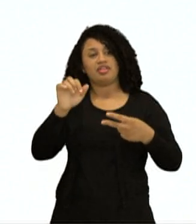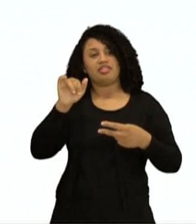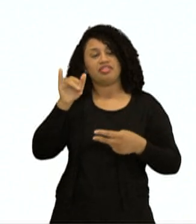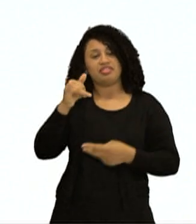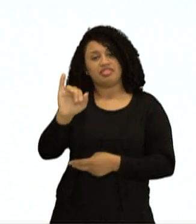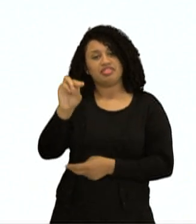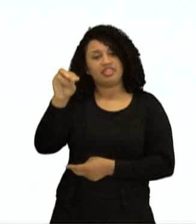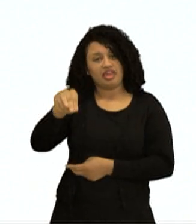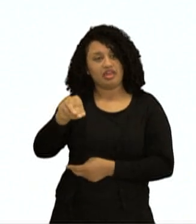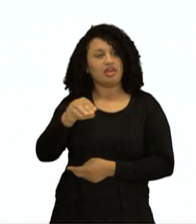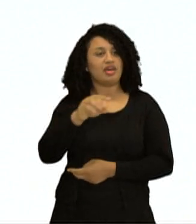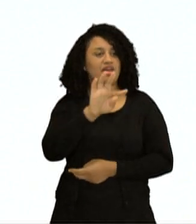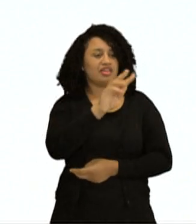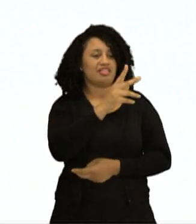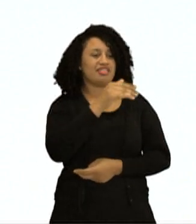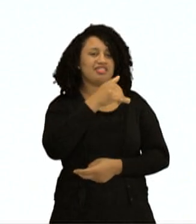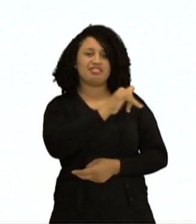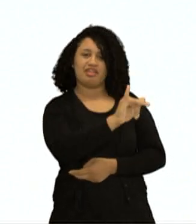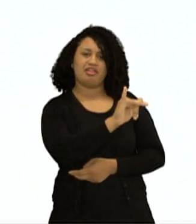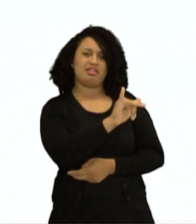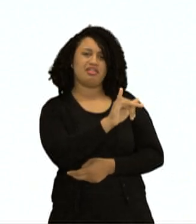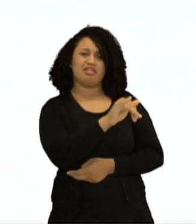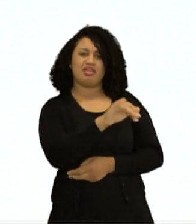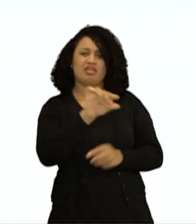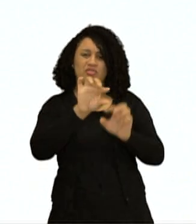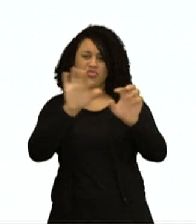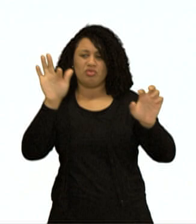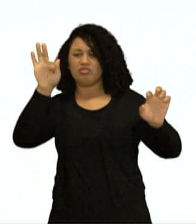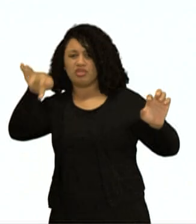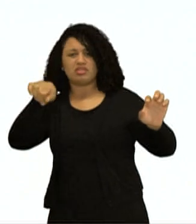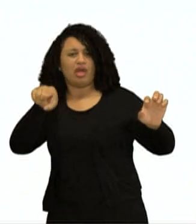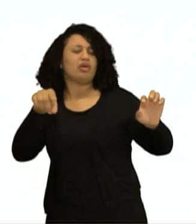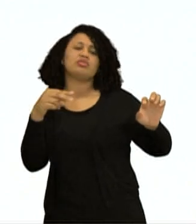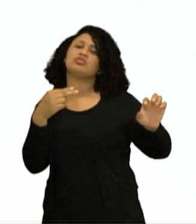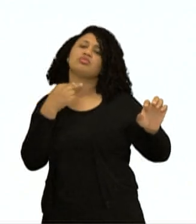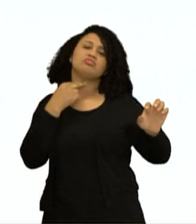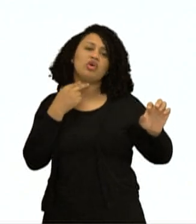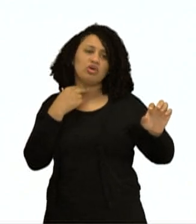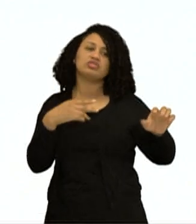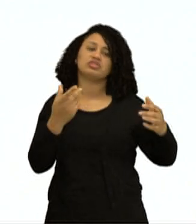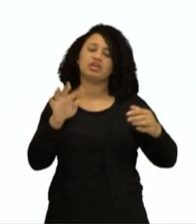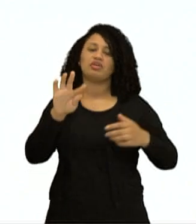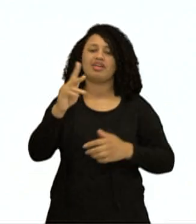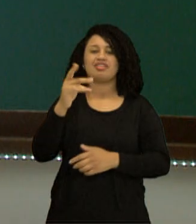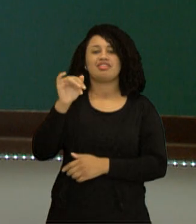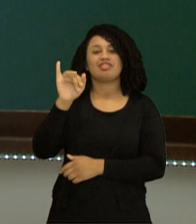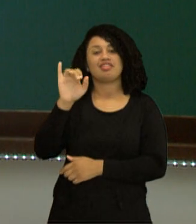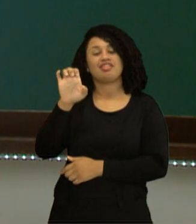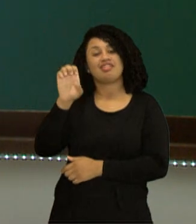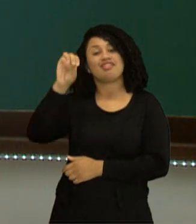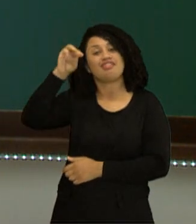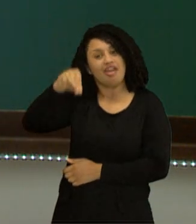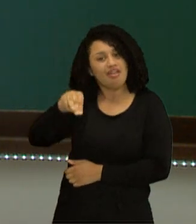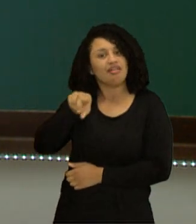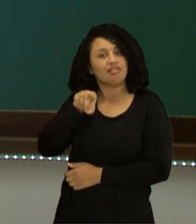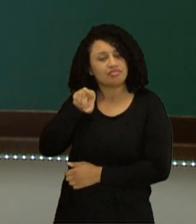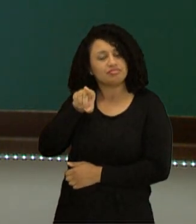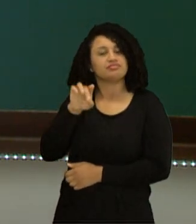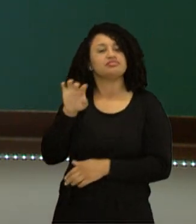o they, porque é final de frase. Então, eu tenho que usar o object pronoun, ok?